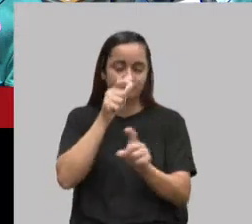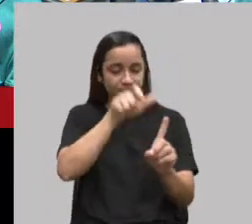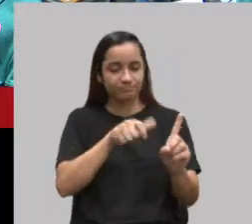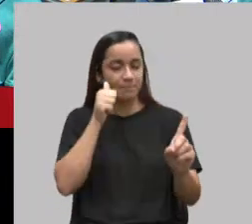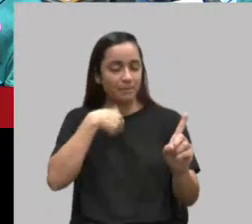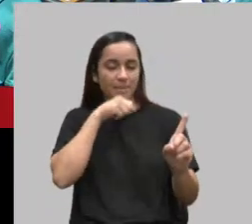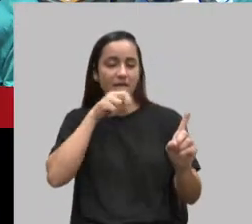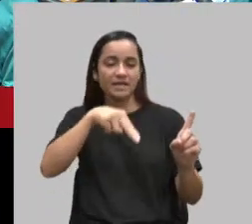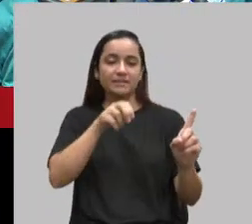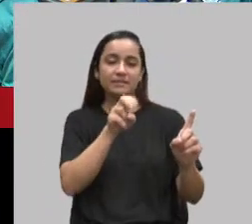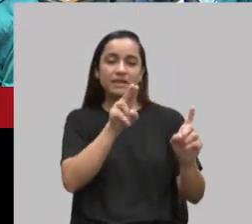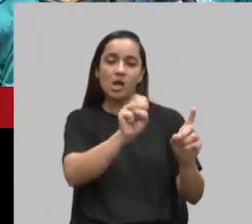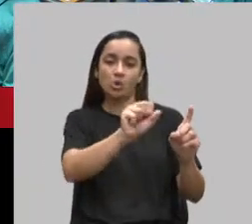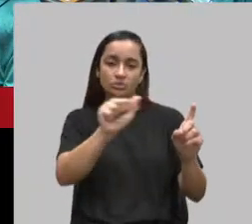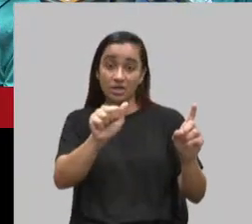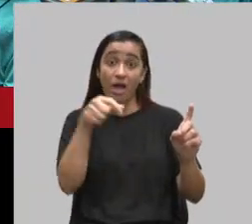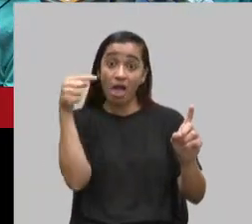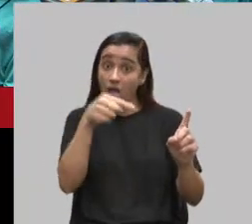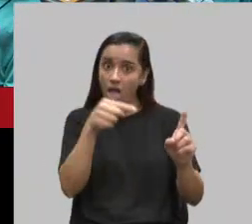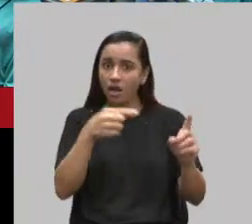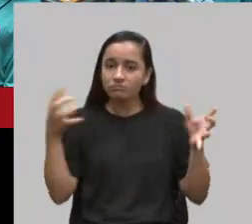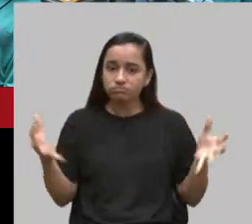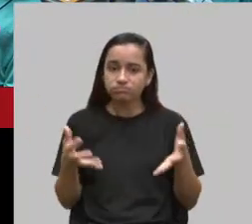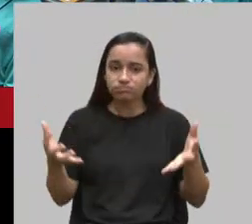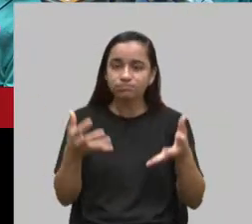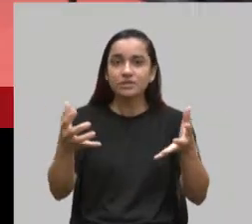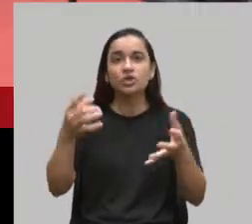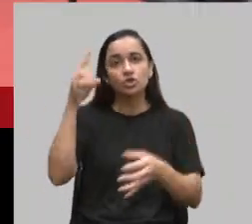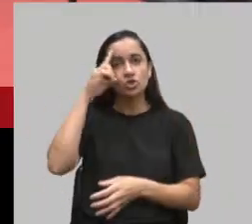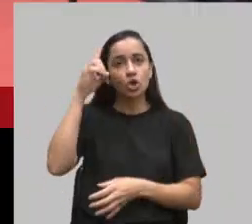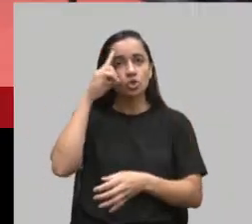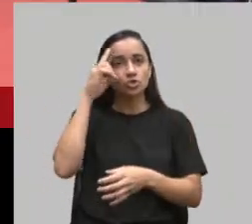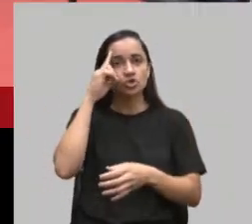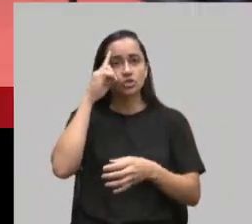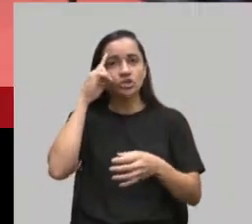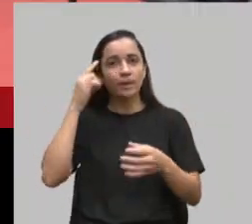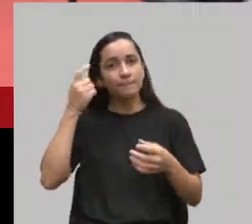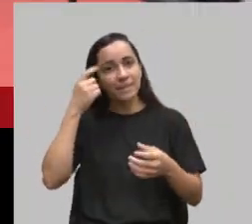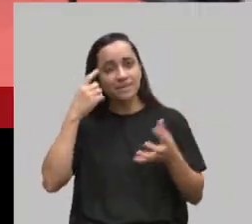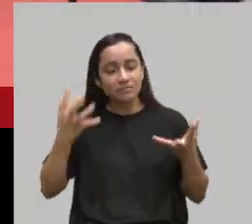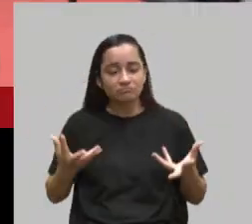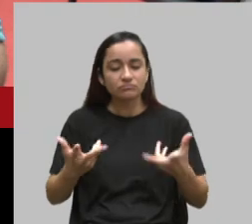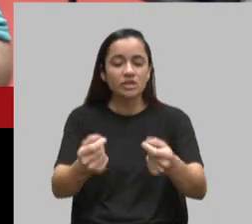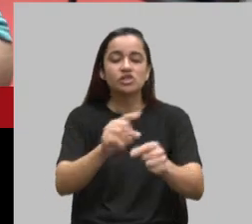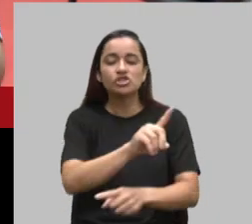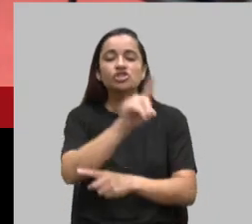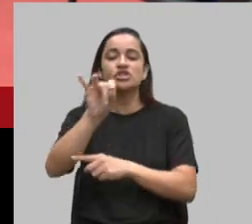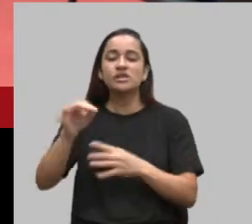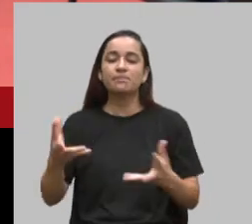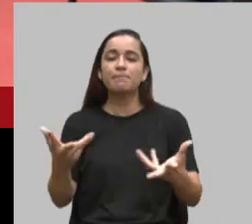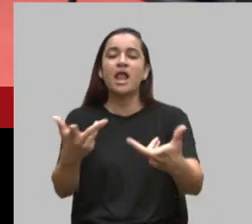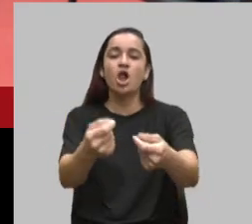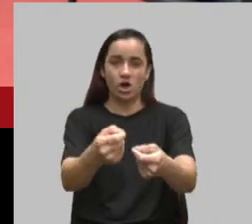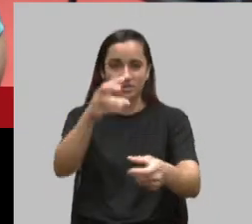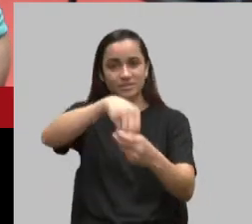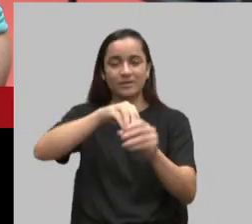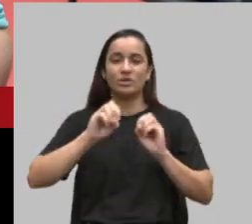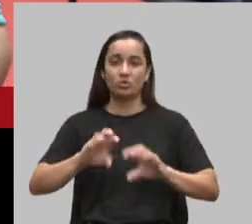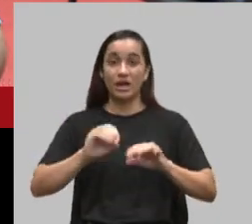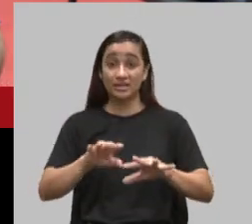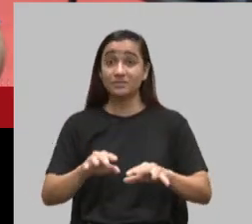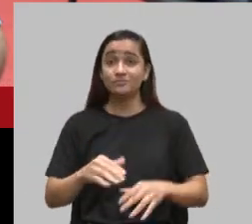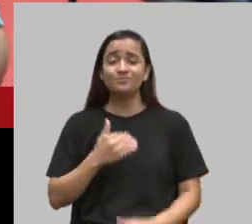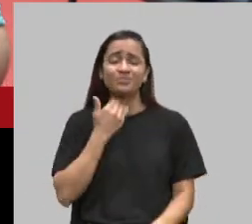a cada dia buscar eh dias melhores na educação não adianta encher